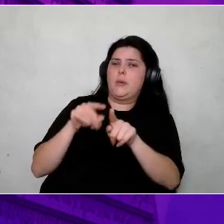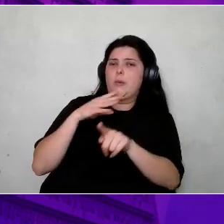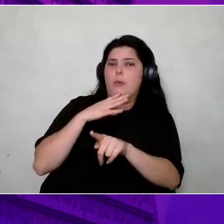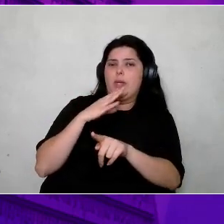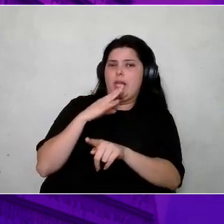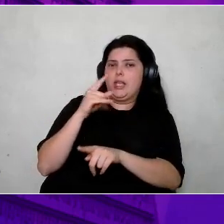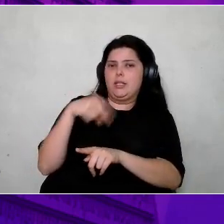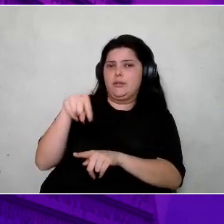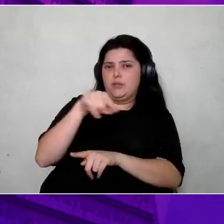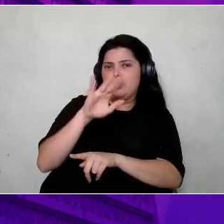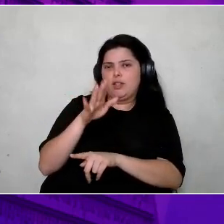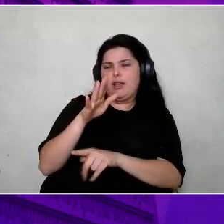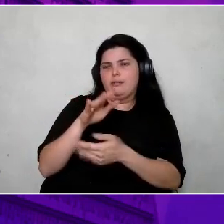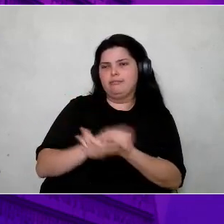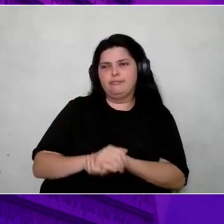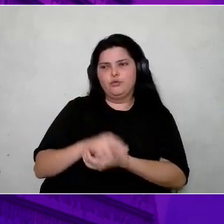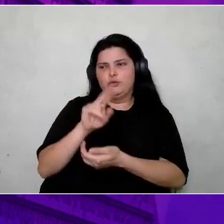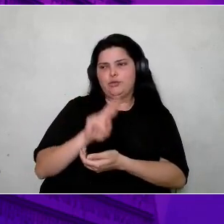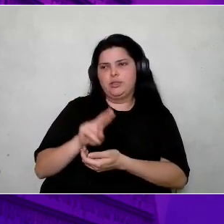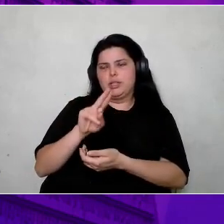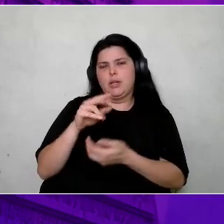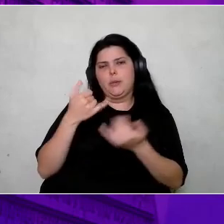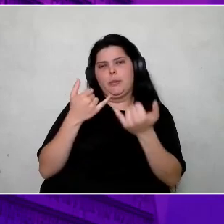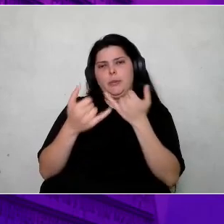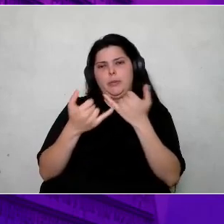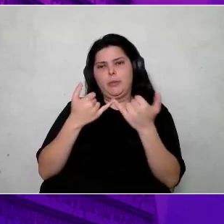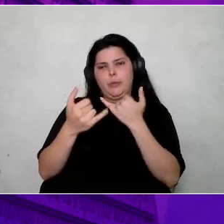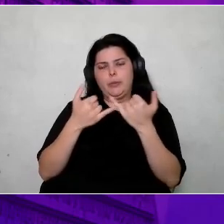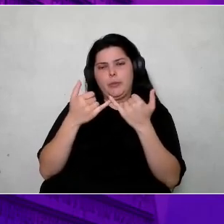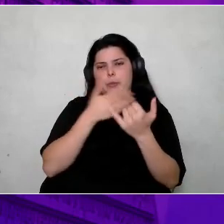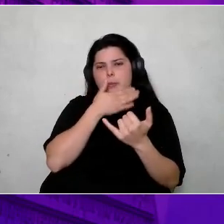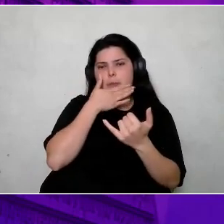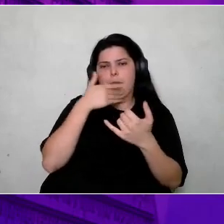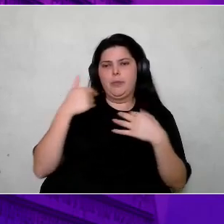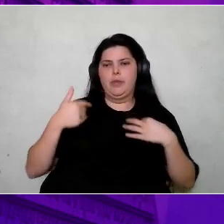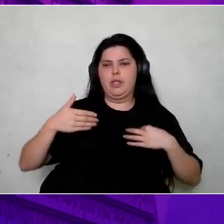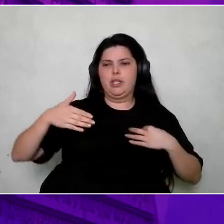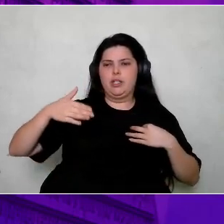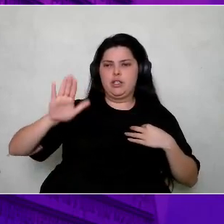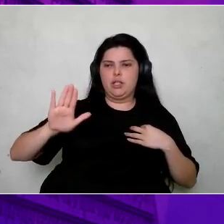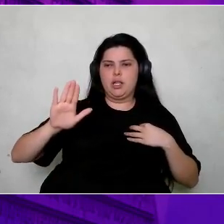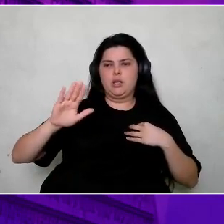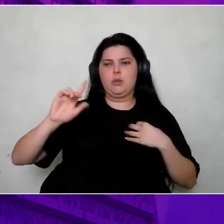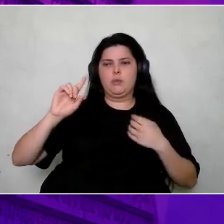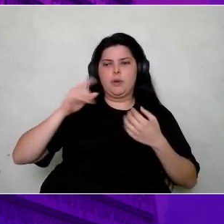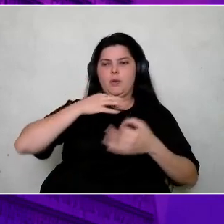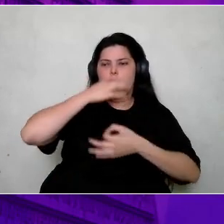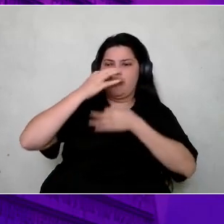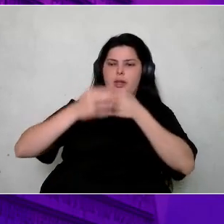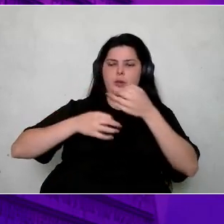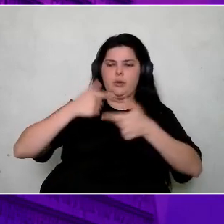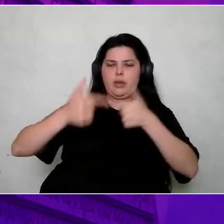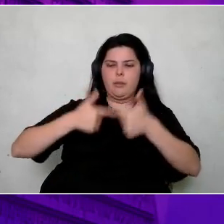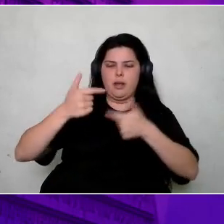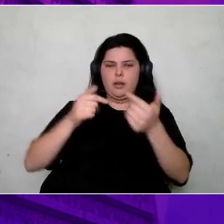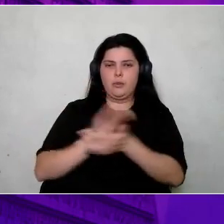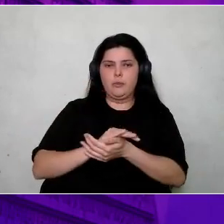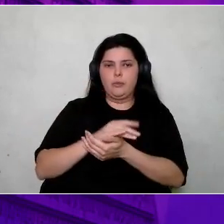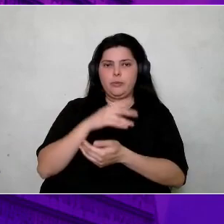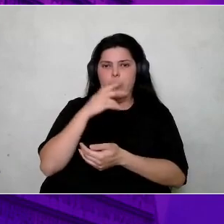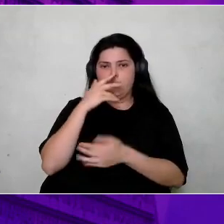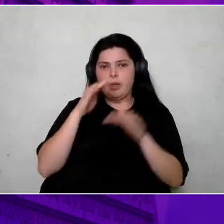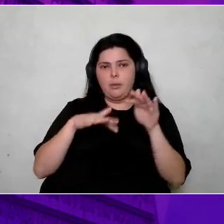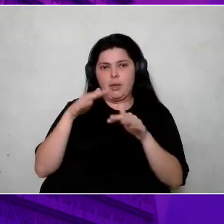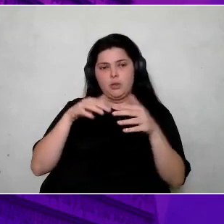ter utilizado, como, por exemplo, o melhor candidato para uma posição de acordo com aquela posição,